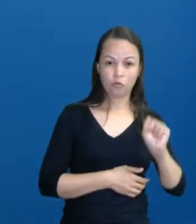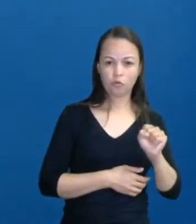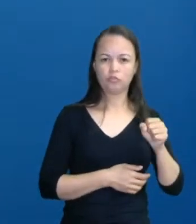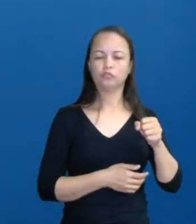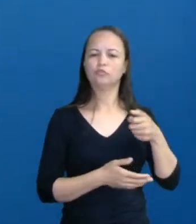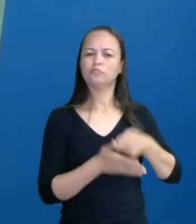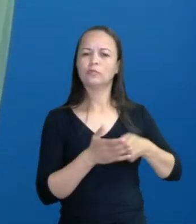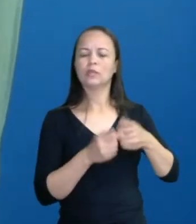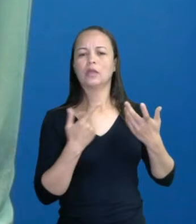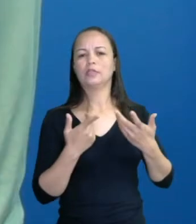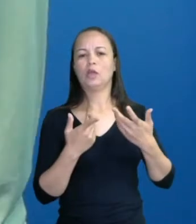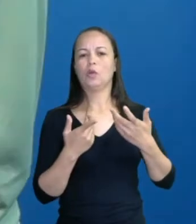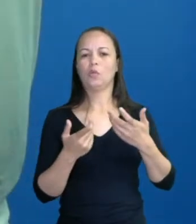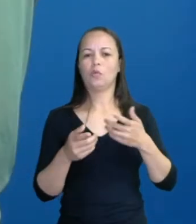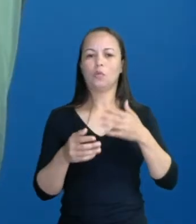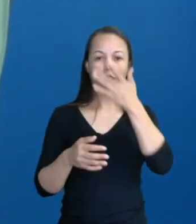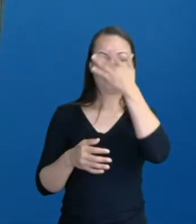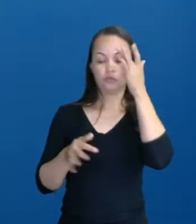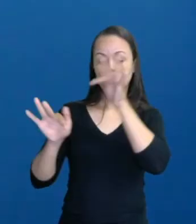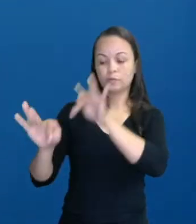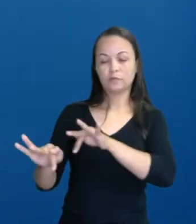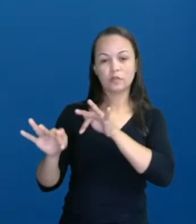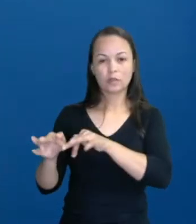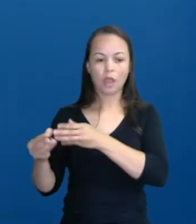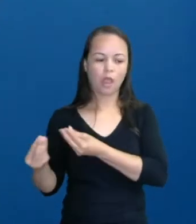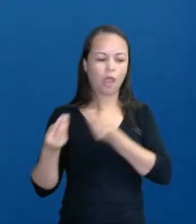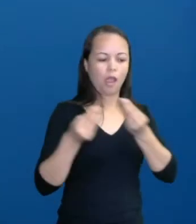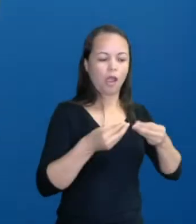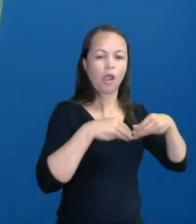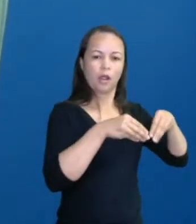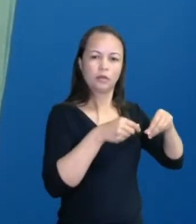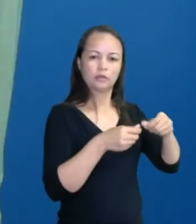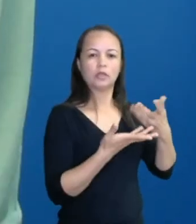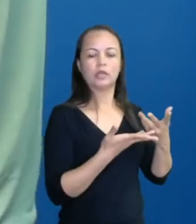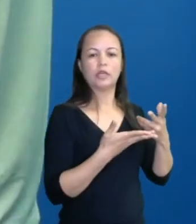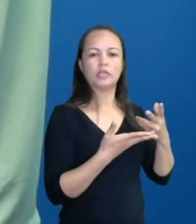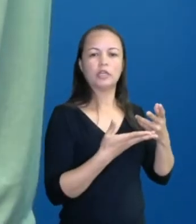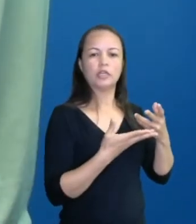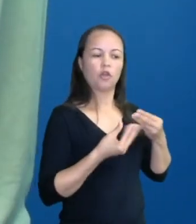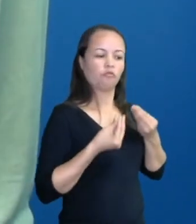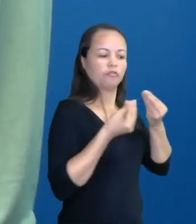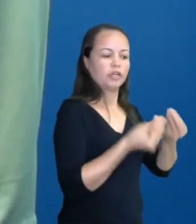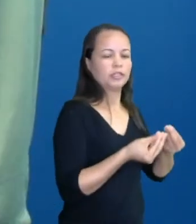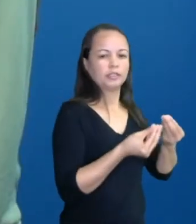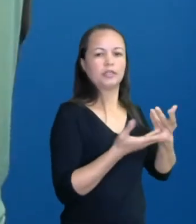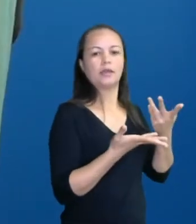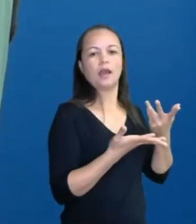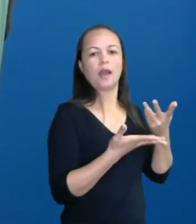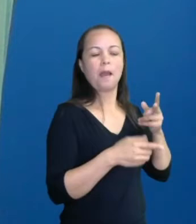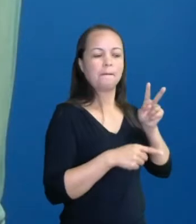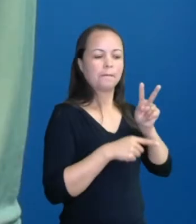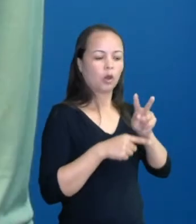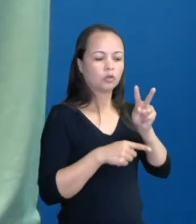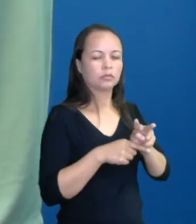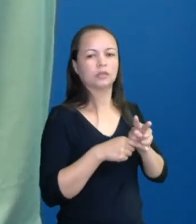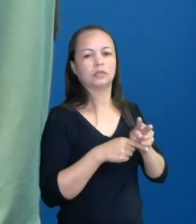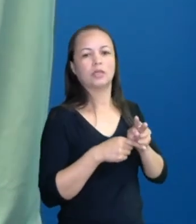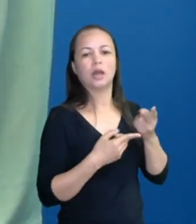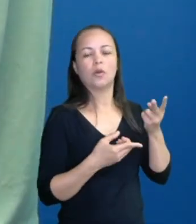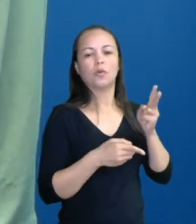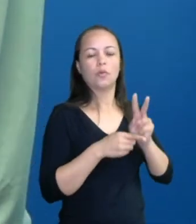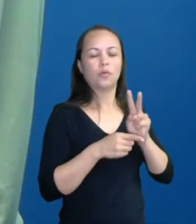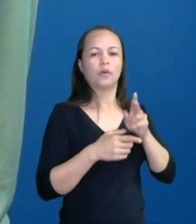da terra para os servos e ofereciam aos servos proteção em batalhas, em momentos de guerra. Mas,